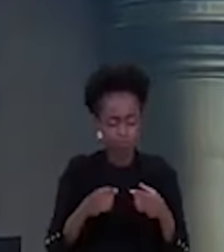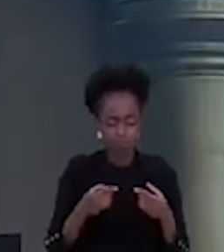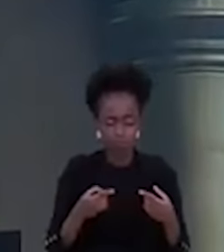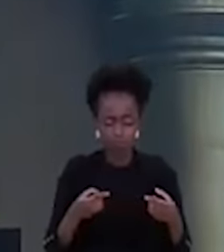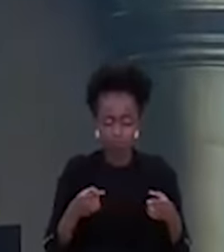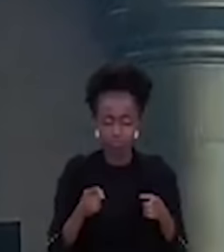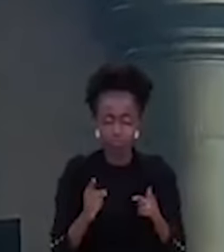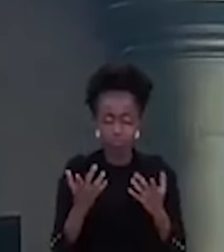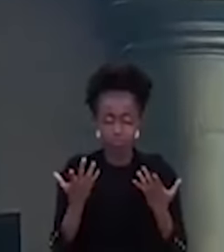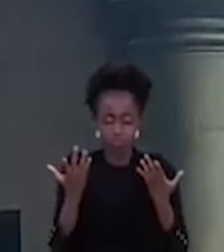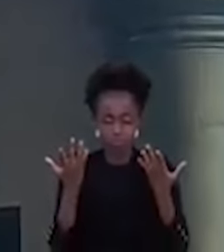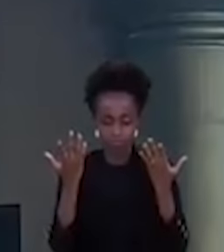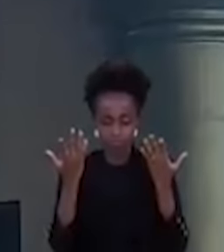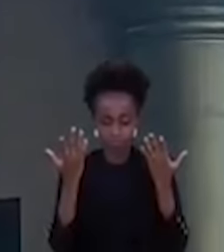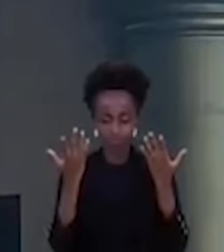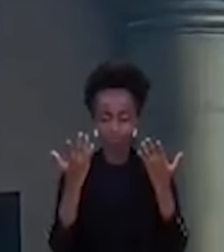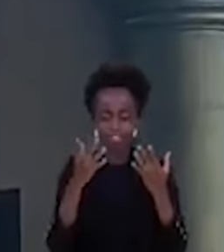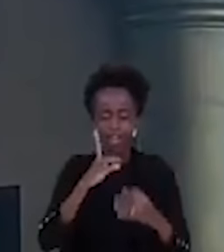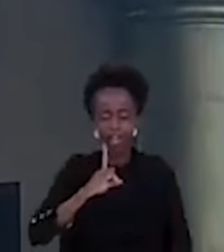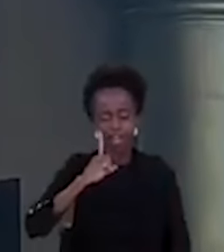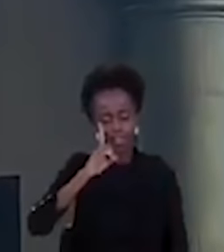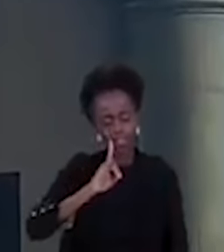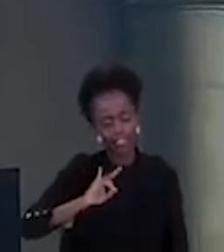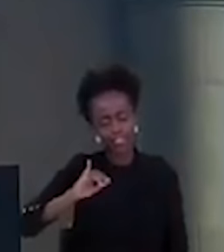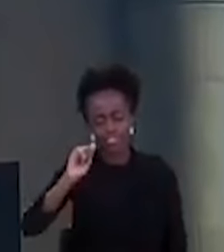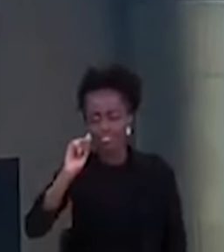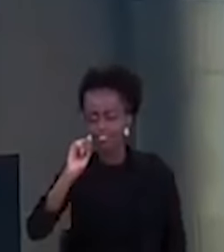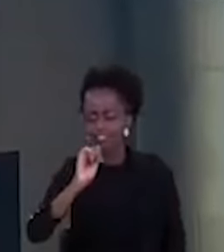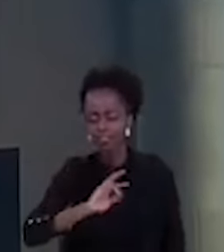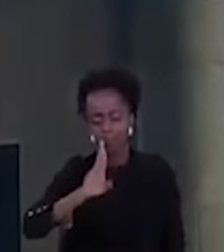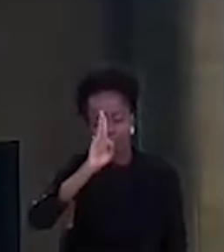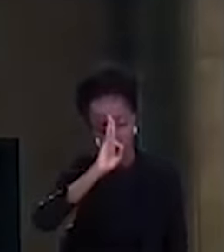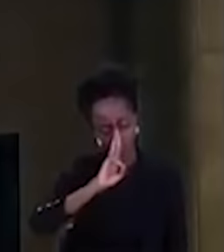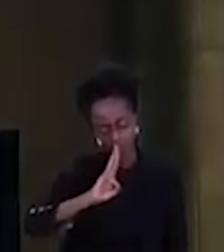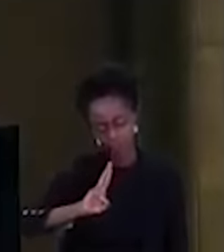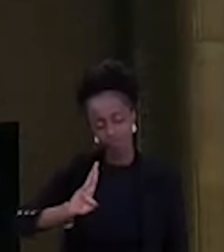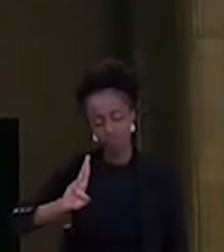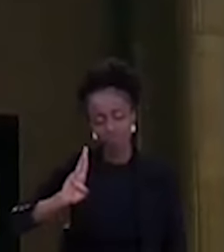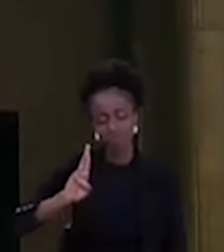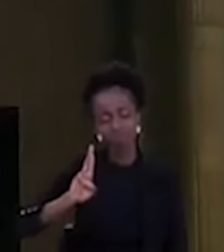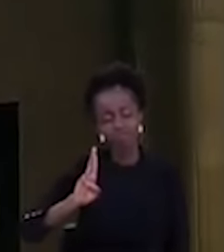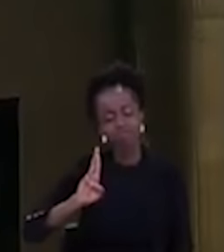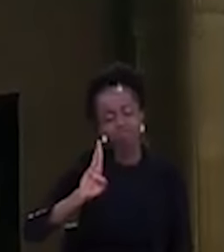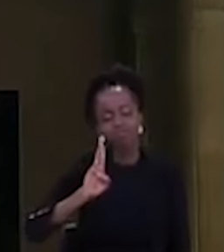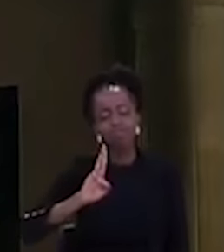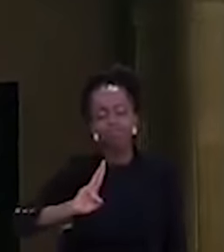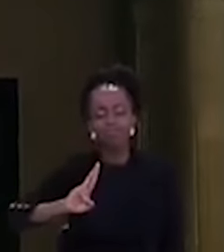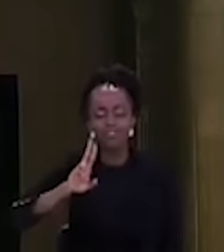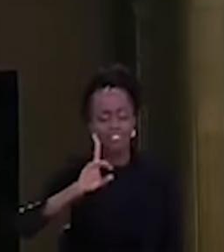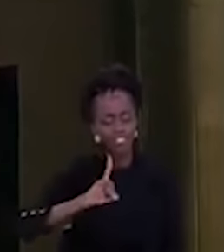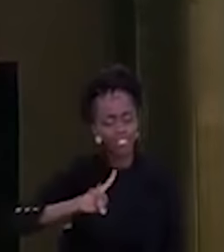amor. Abra suas mãos. Ah, que dia. Ah, que dia, meu Senhor. Aleluia.